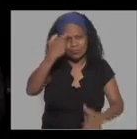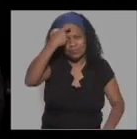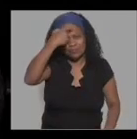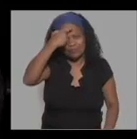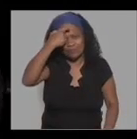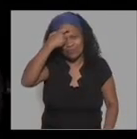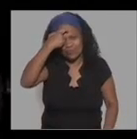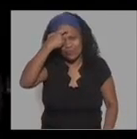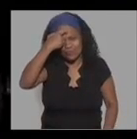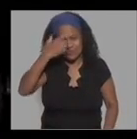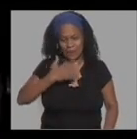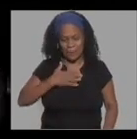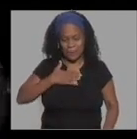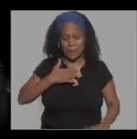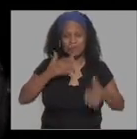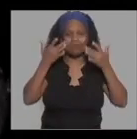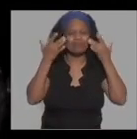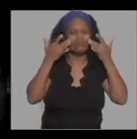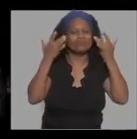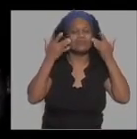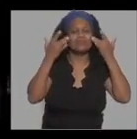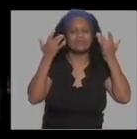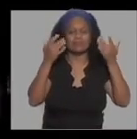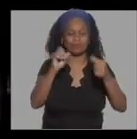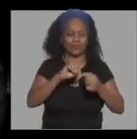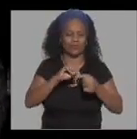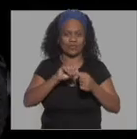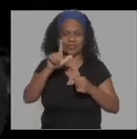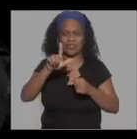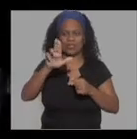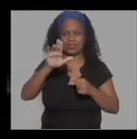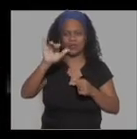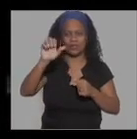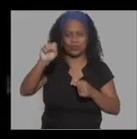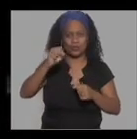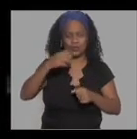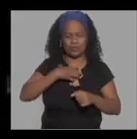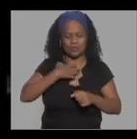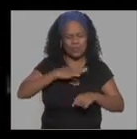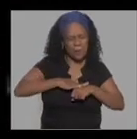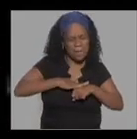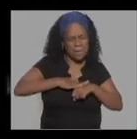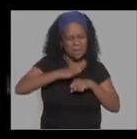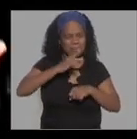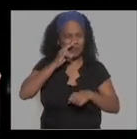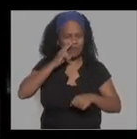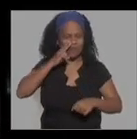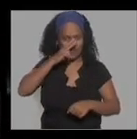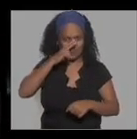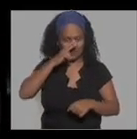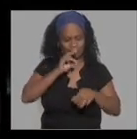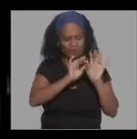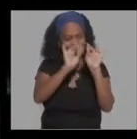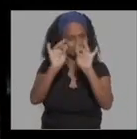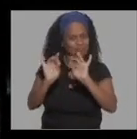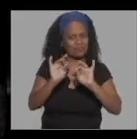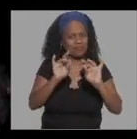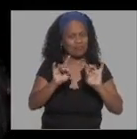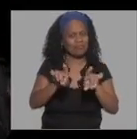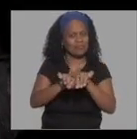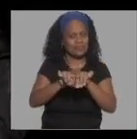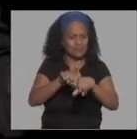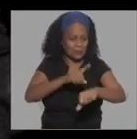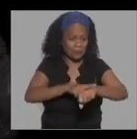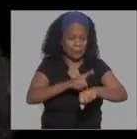consciência e através da minha fazer o luiz gama eu me sinto mais fortalecido ainda ele em especial também porque